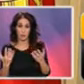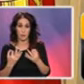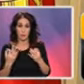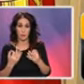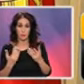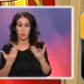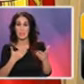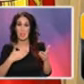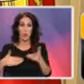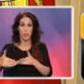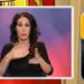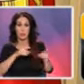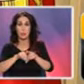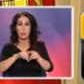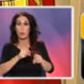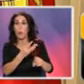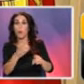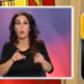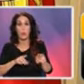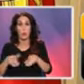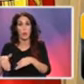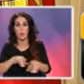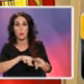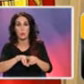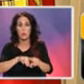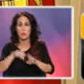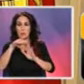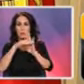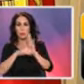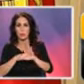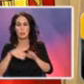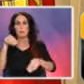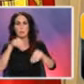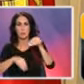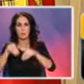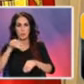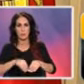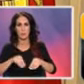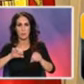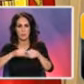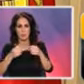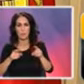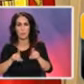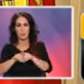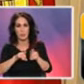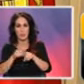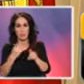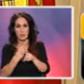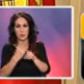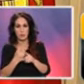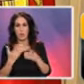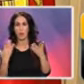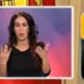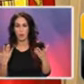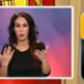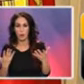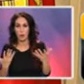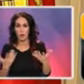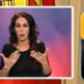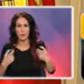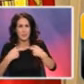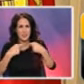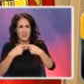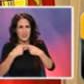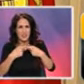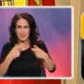quantas orientações políticas e os programas eleitorais desses partidos não se mostram